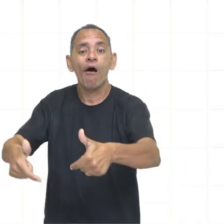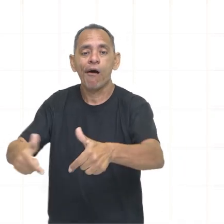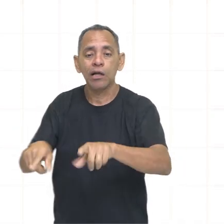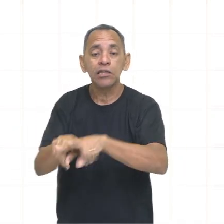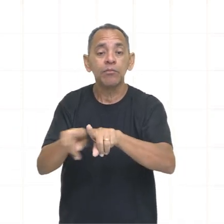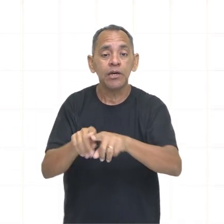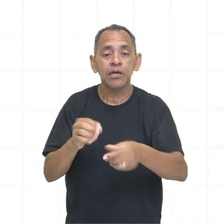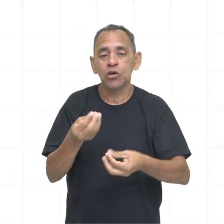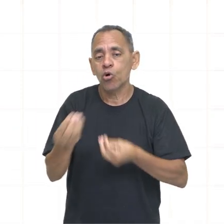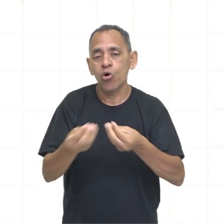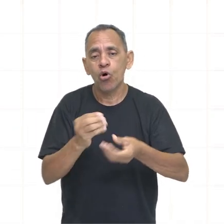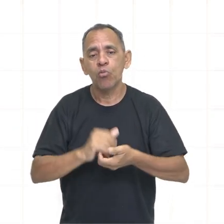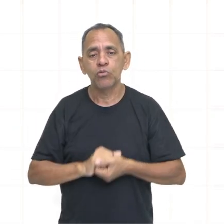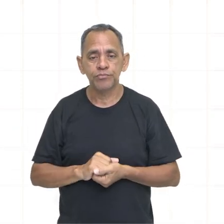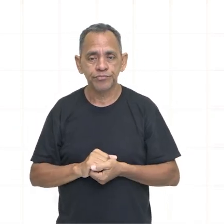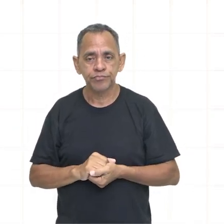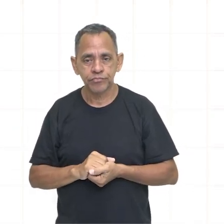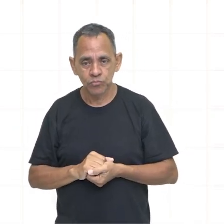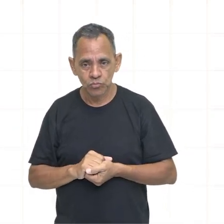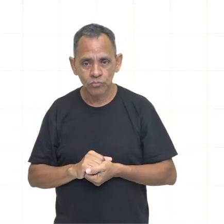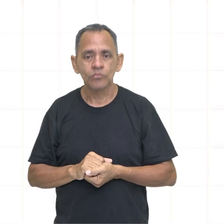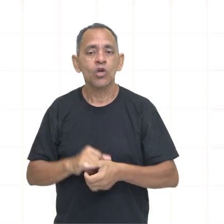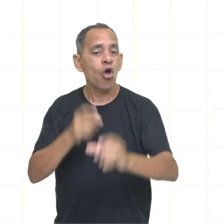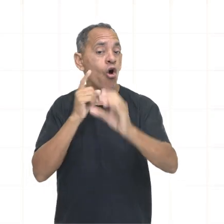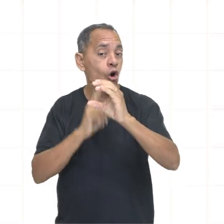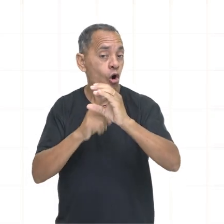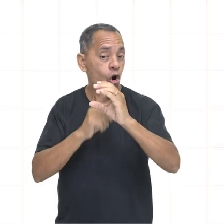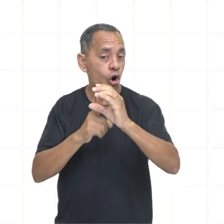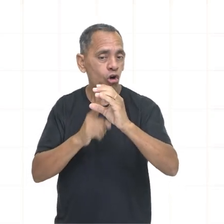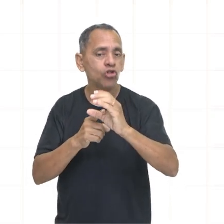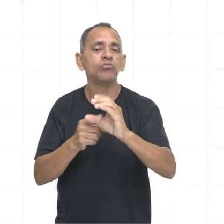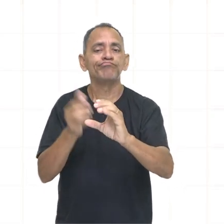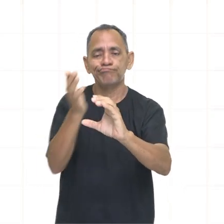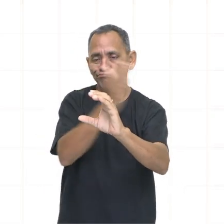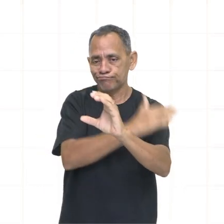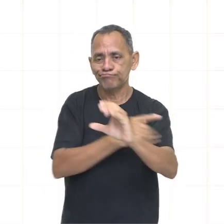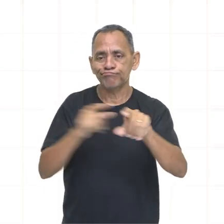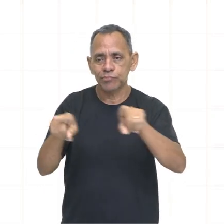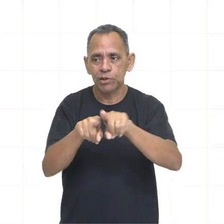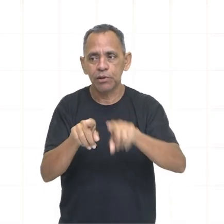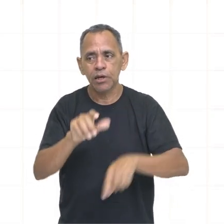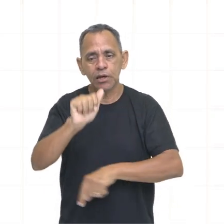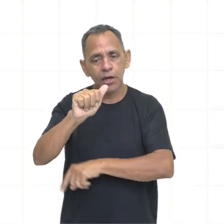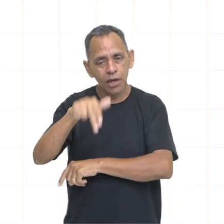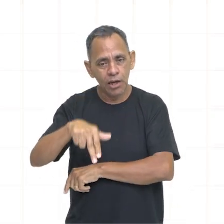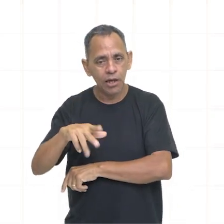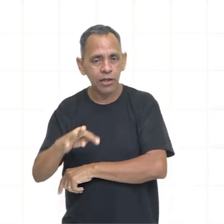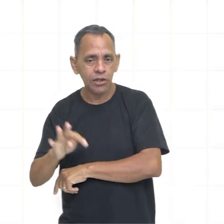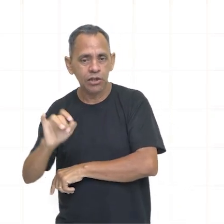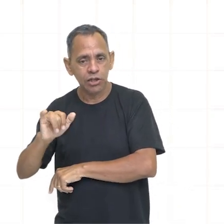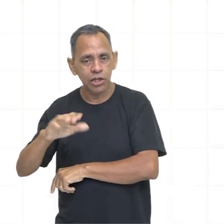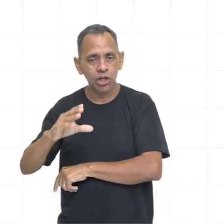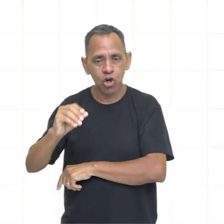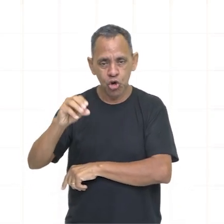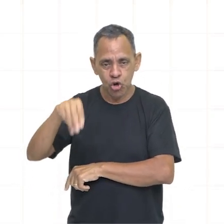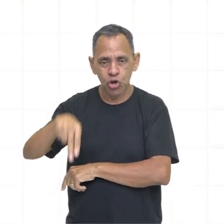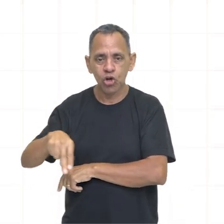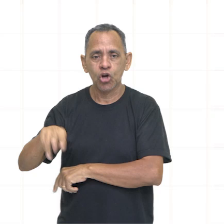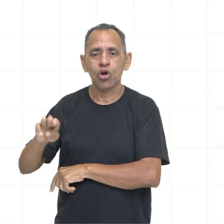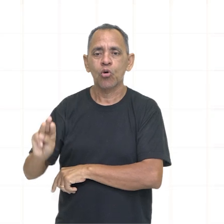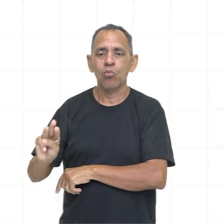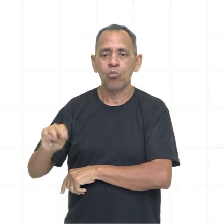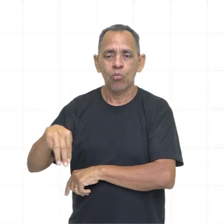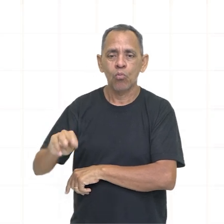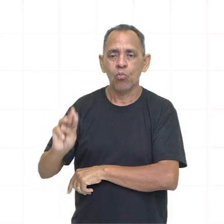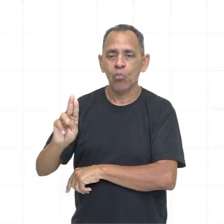questão do anticomunismo, que vai ser uma ameaça existencial e estavam determinados a erradicá-lo,